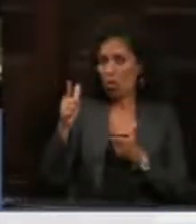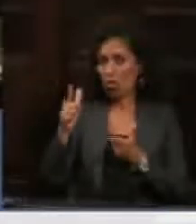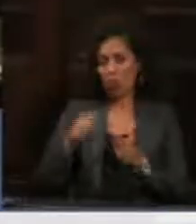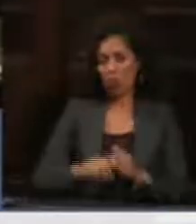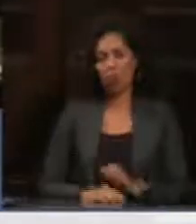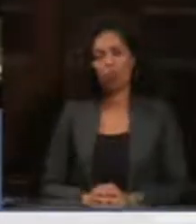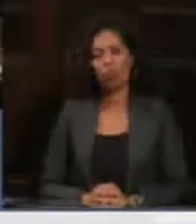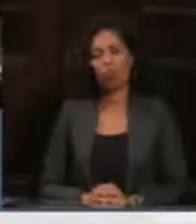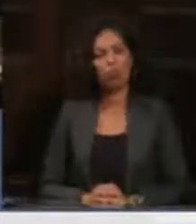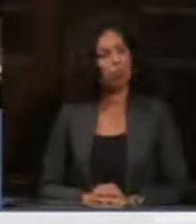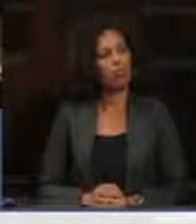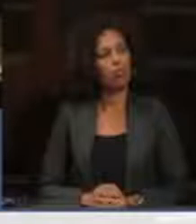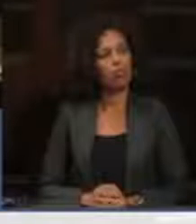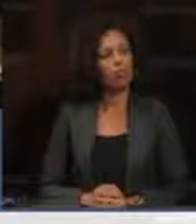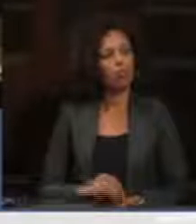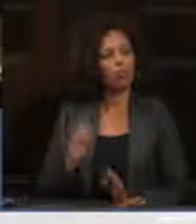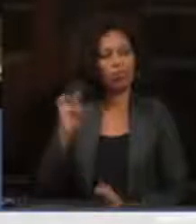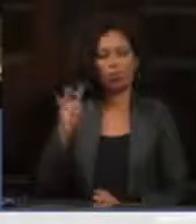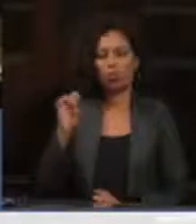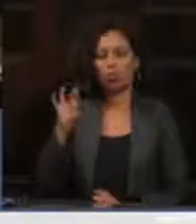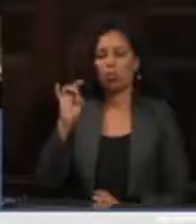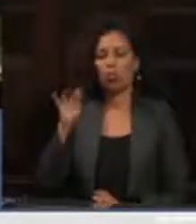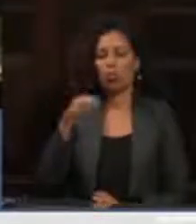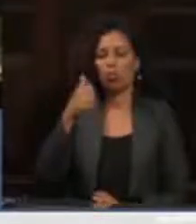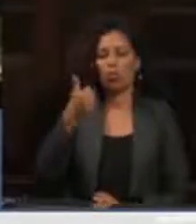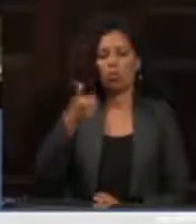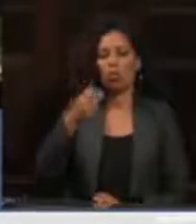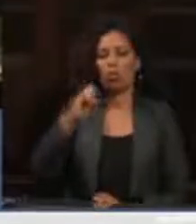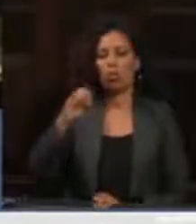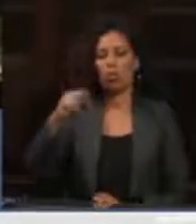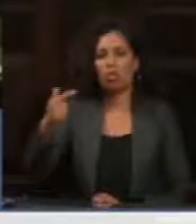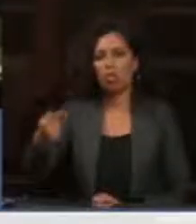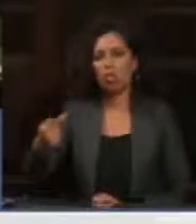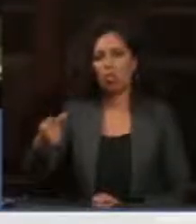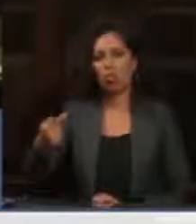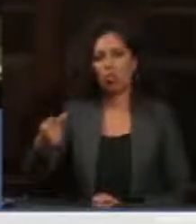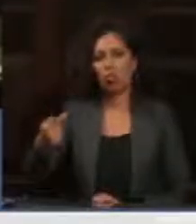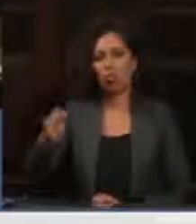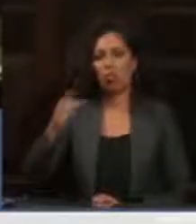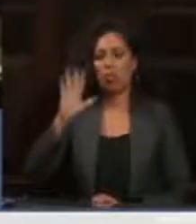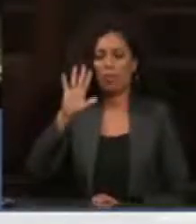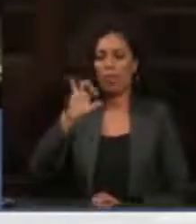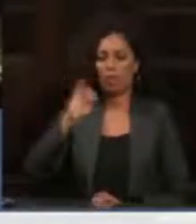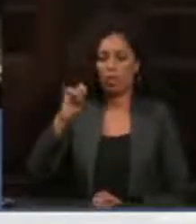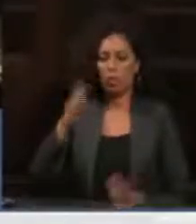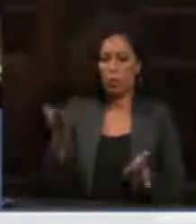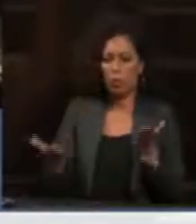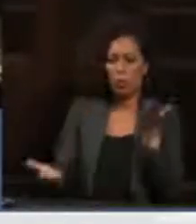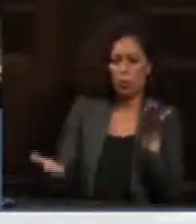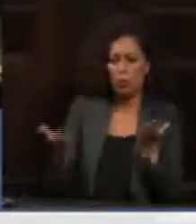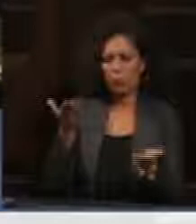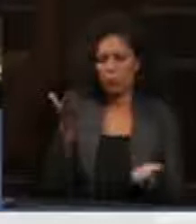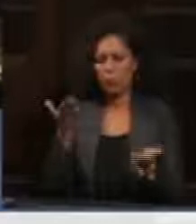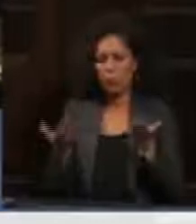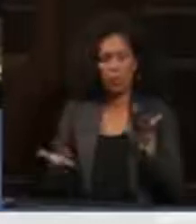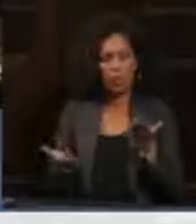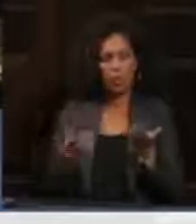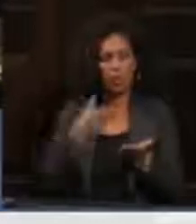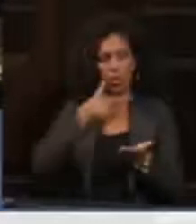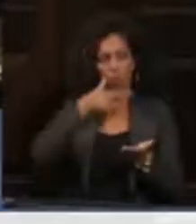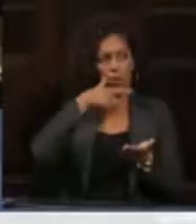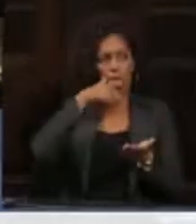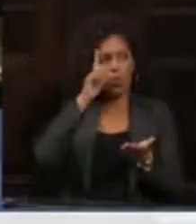munições. Só 107. Se a gente for comparar com o que vimos ontem, senhora